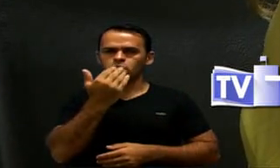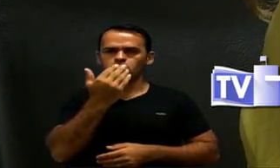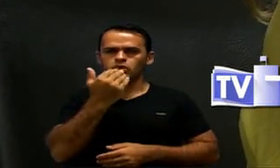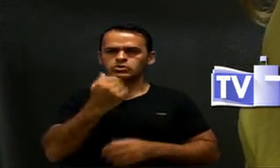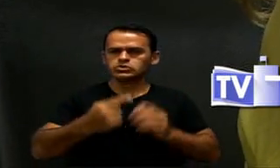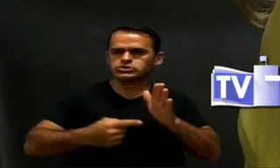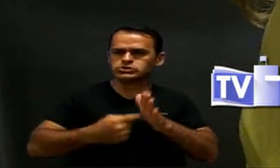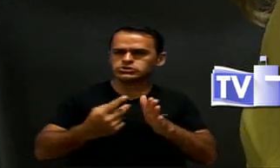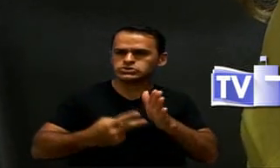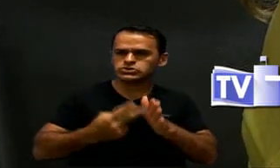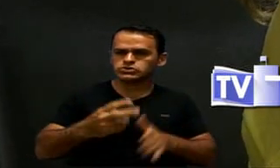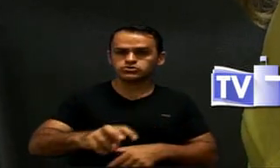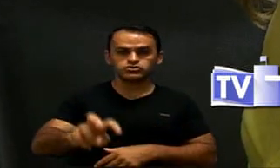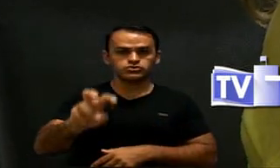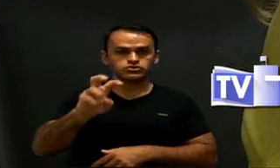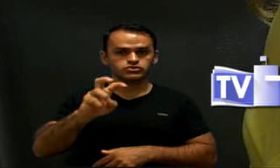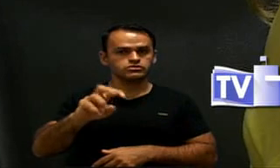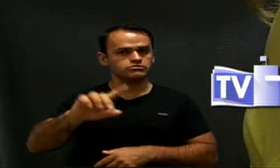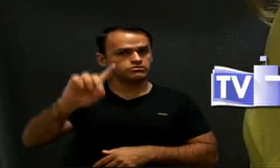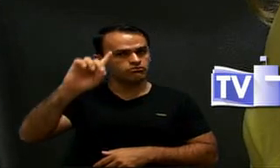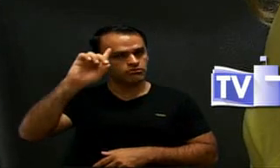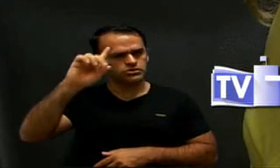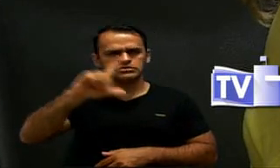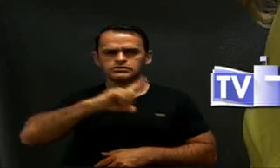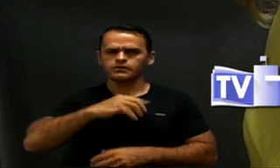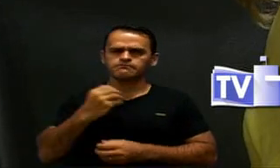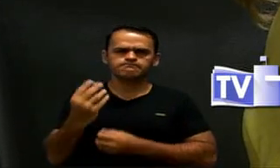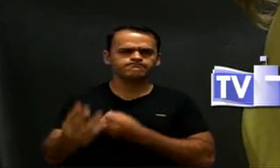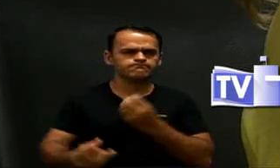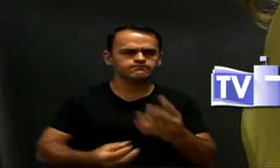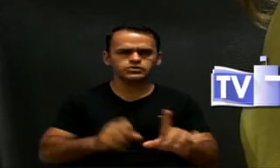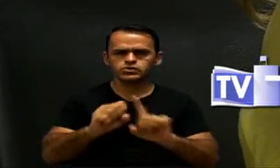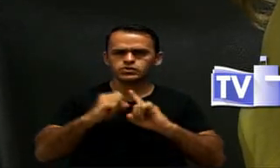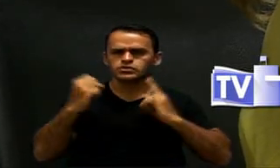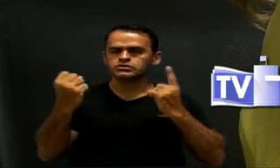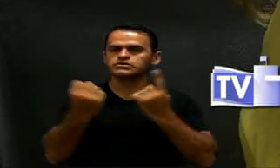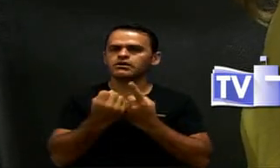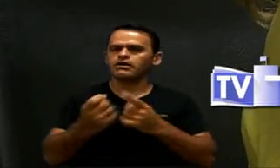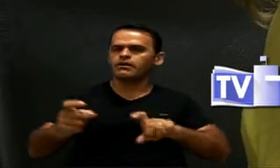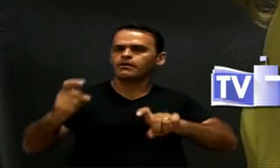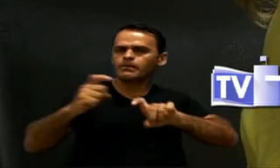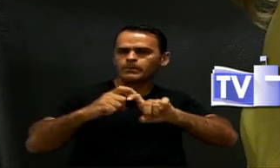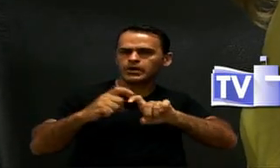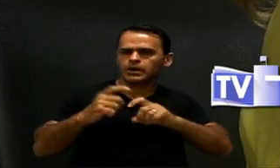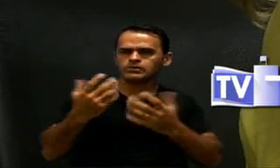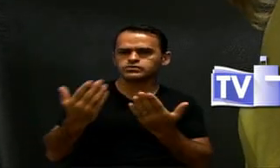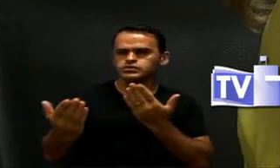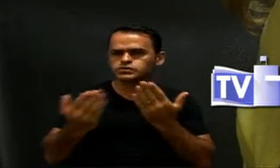5 refeições dia, tudo isso é oferecido. Atendimento social e psicológico diário,